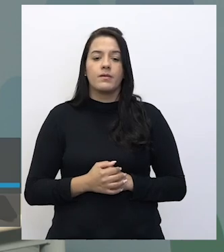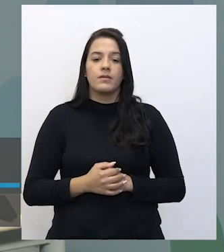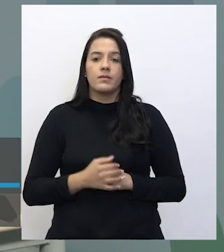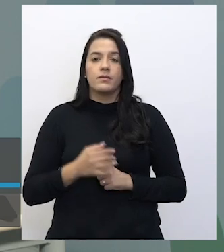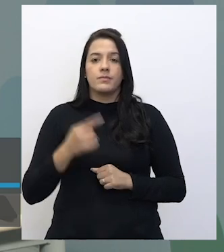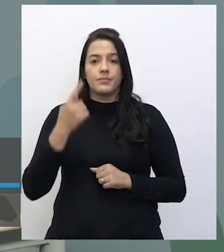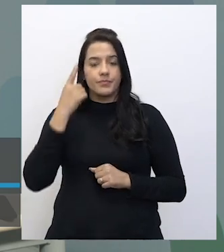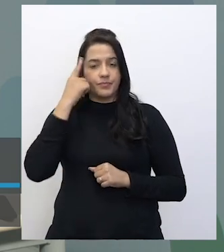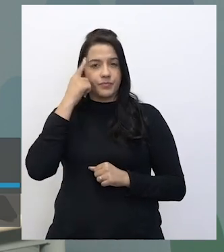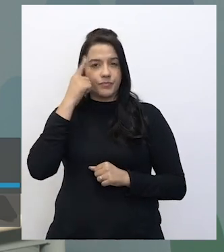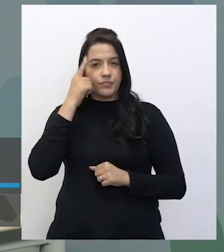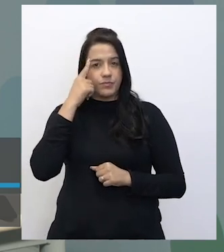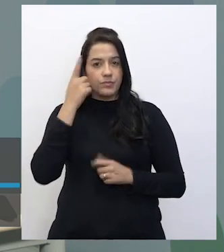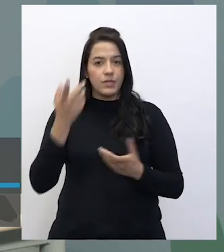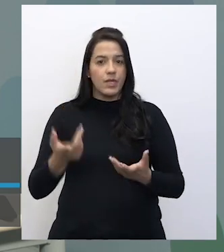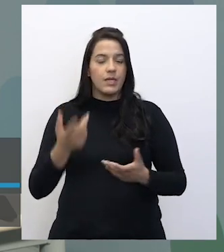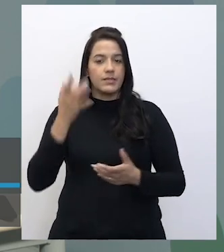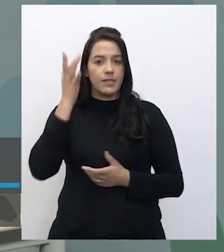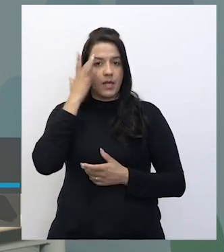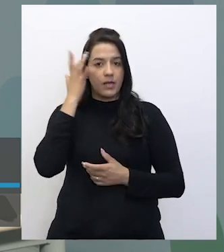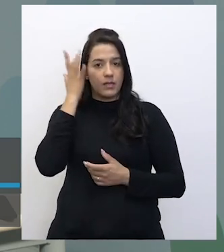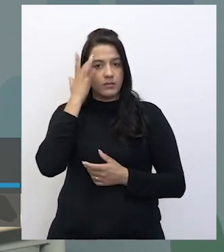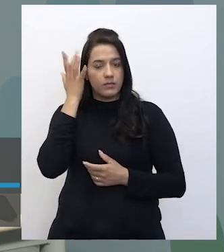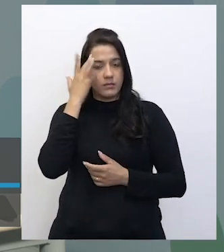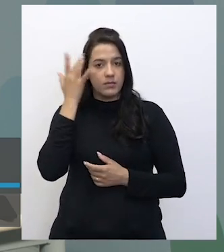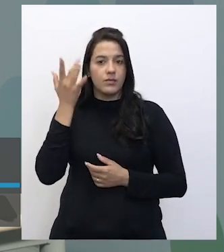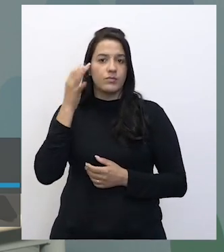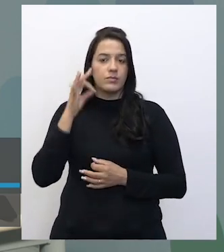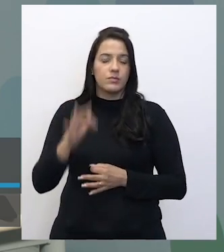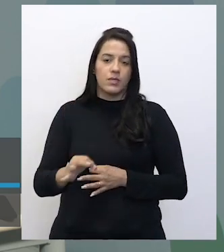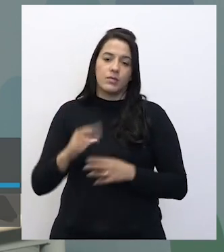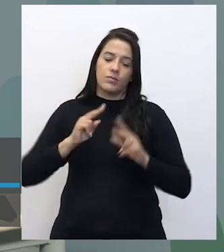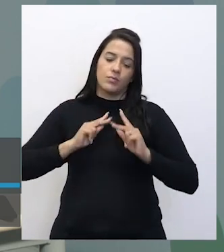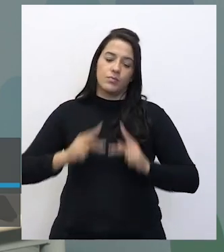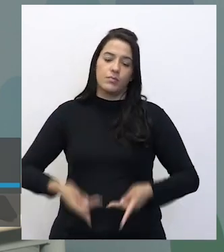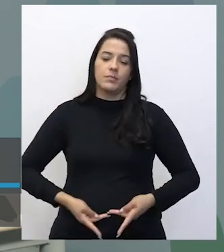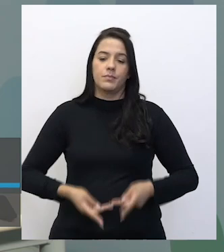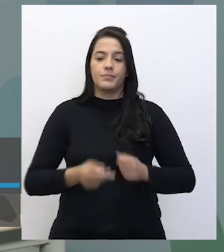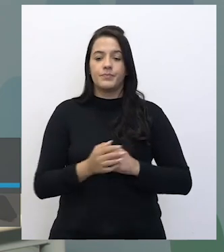pelo exercício da racionalidade humana, né?